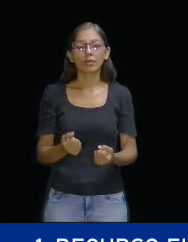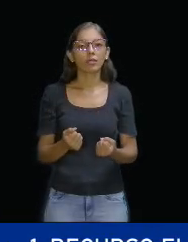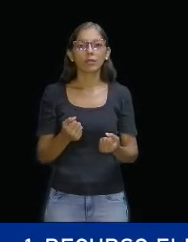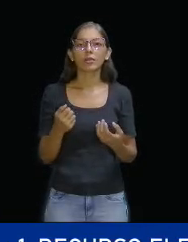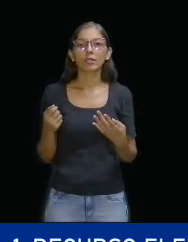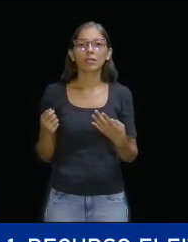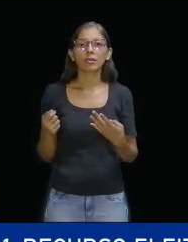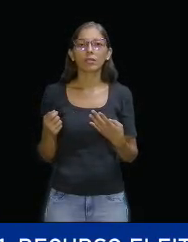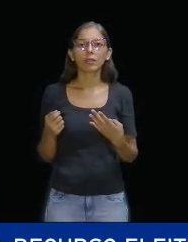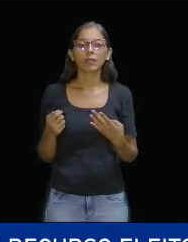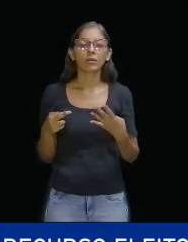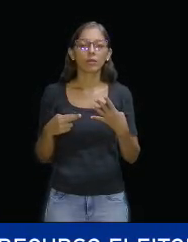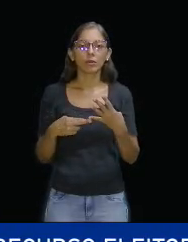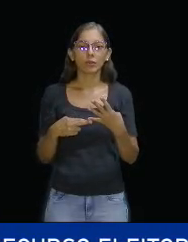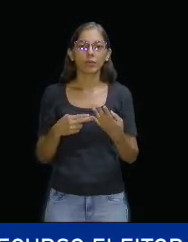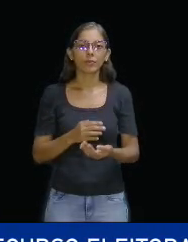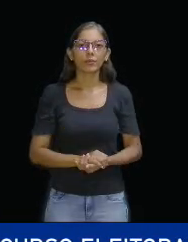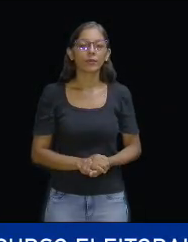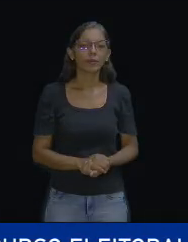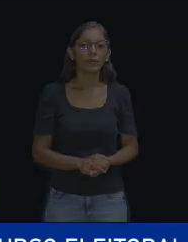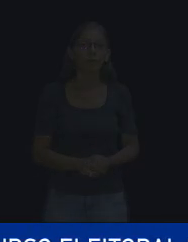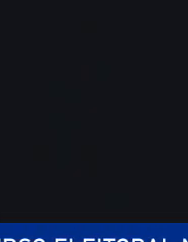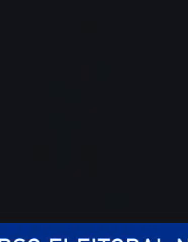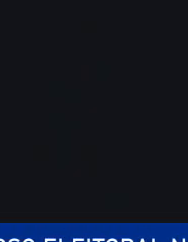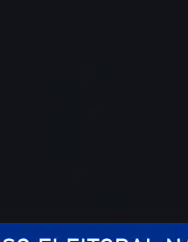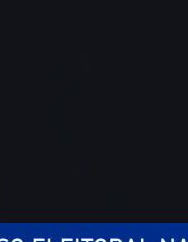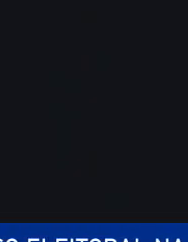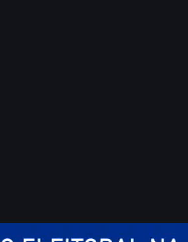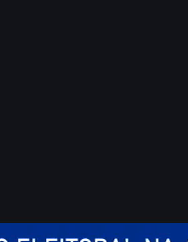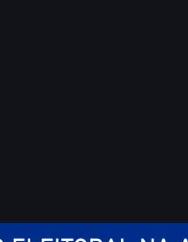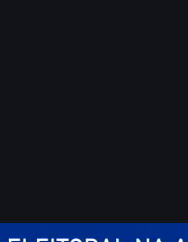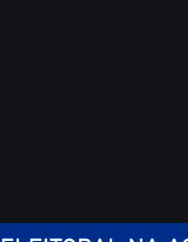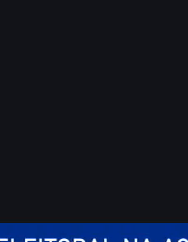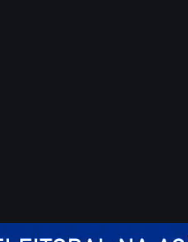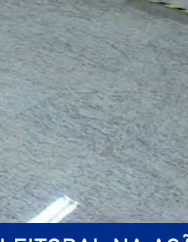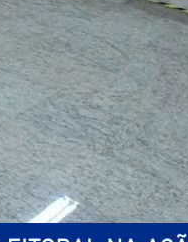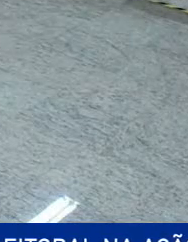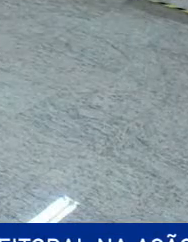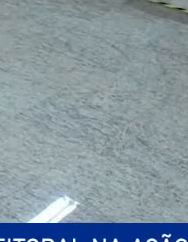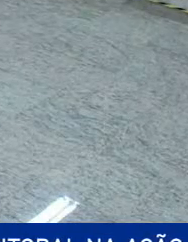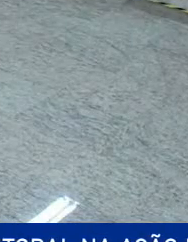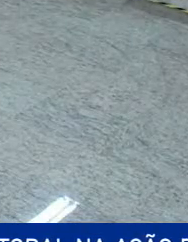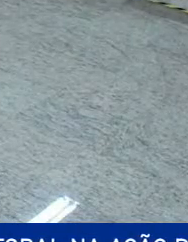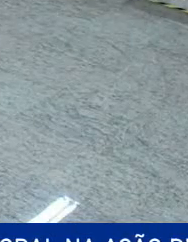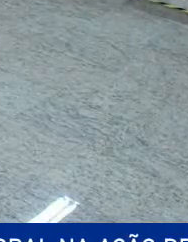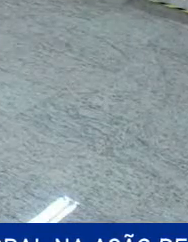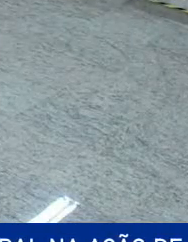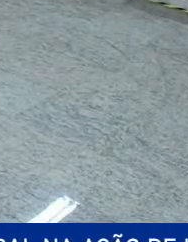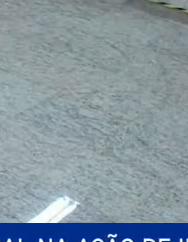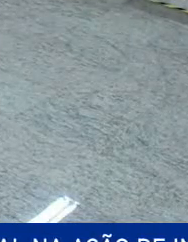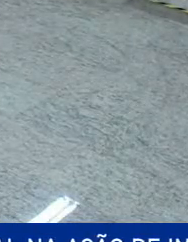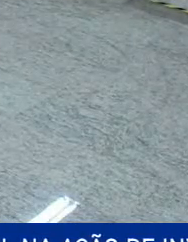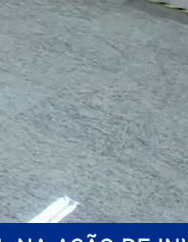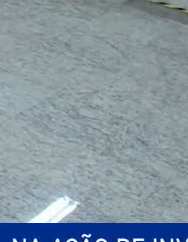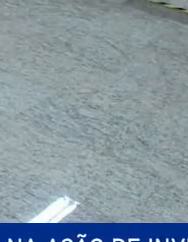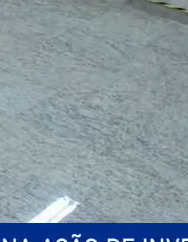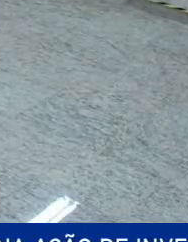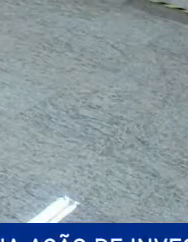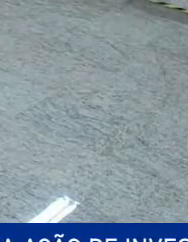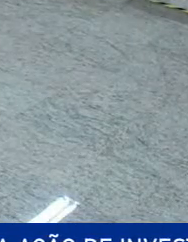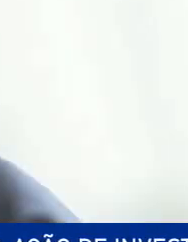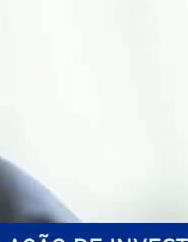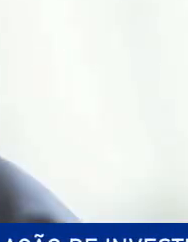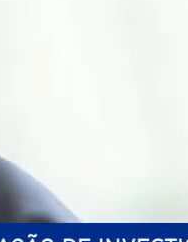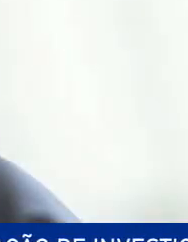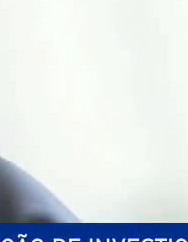do recurso. Nesse sentido, eu voto. Como vota a juíza Paola Santos?